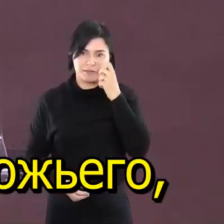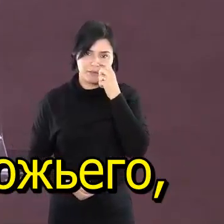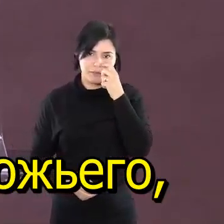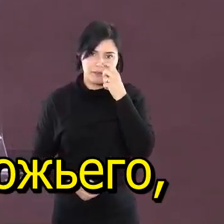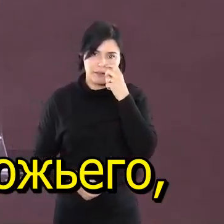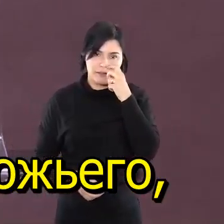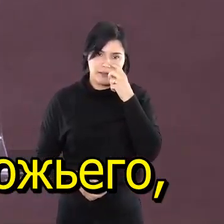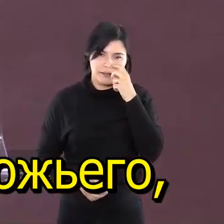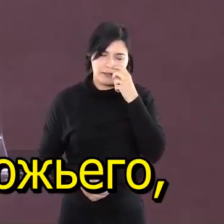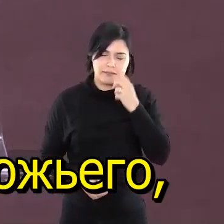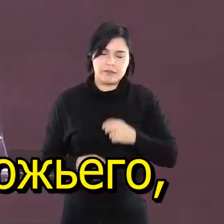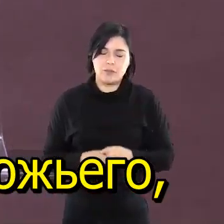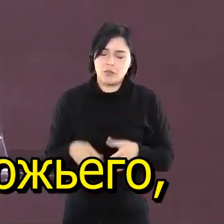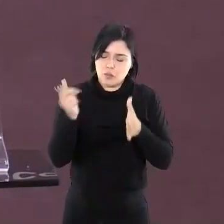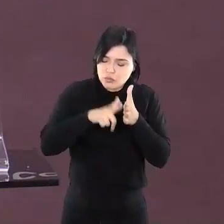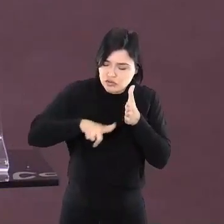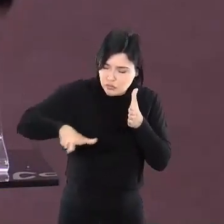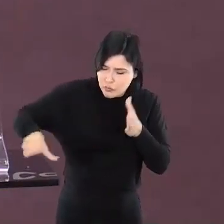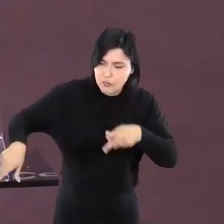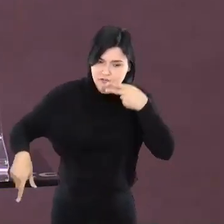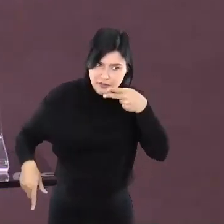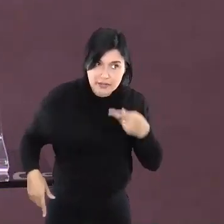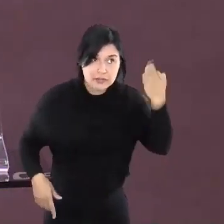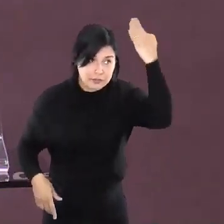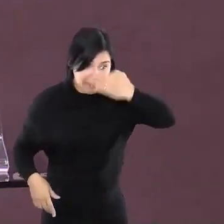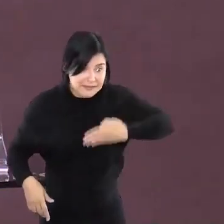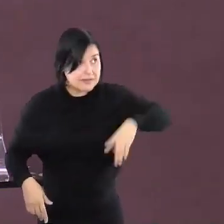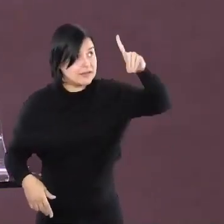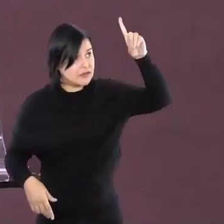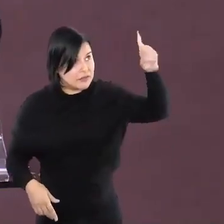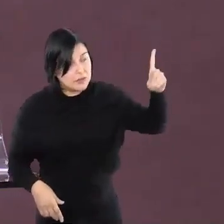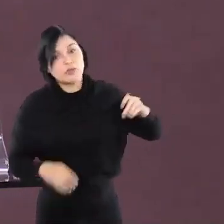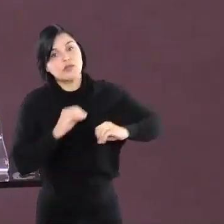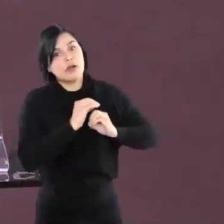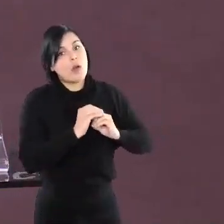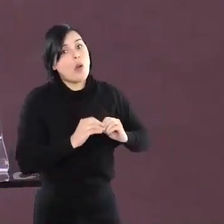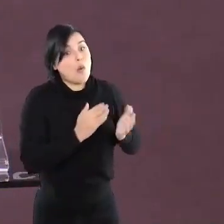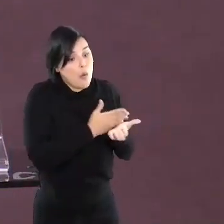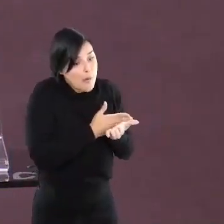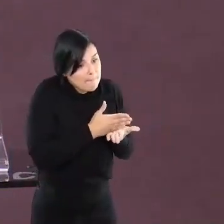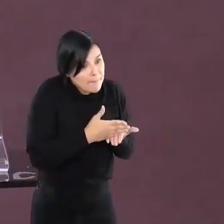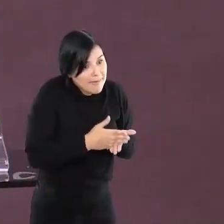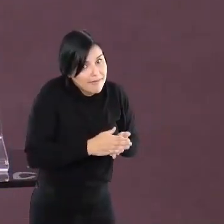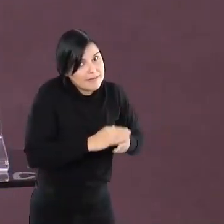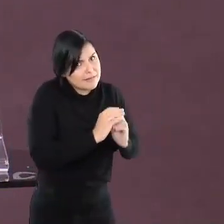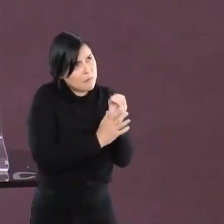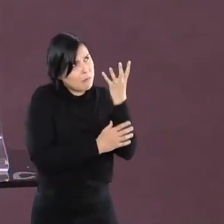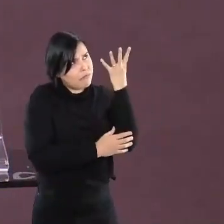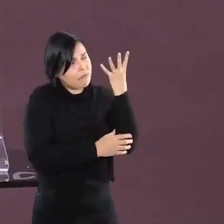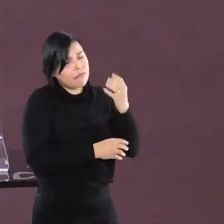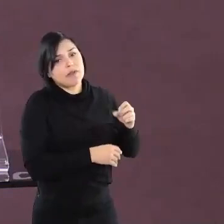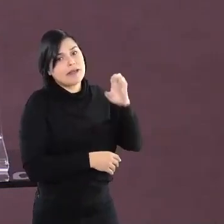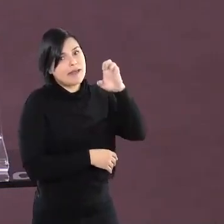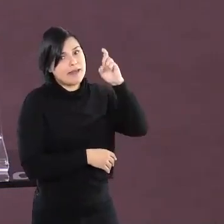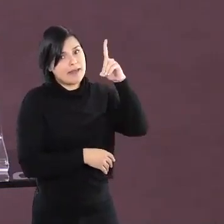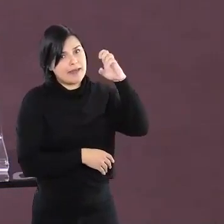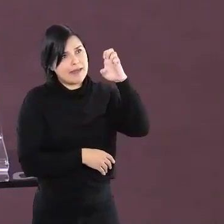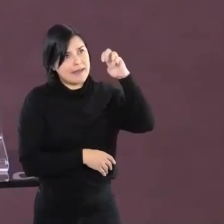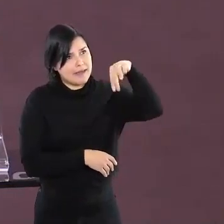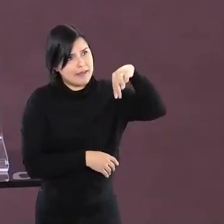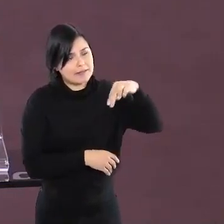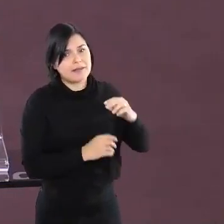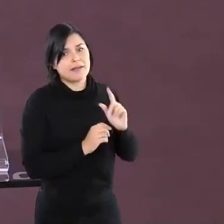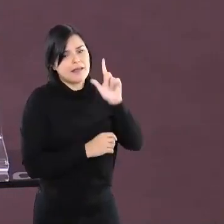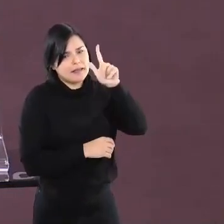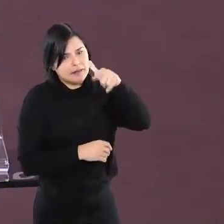essa teologia da presença de Deus, que começa no Éden, passa pelo tabernáculo, o templo, agora Jesus Cristo. E